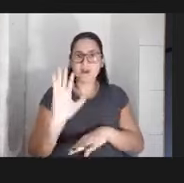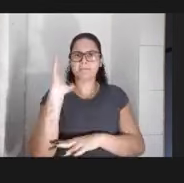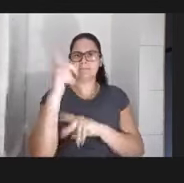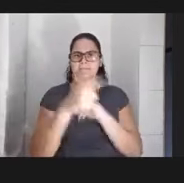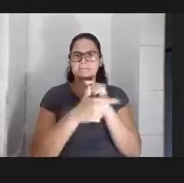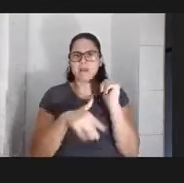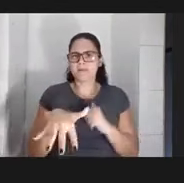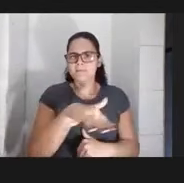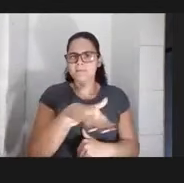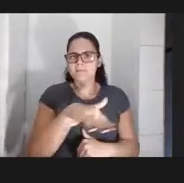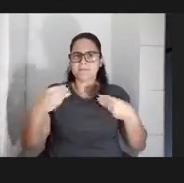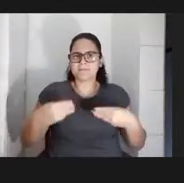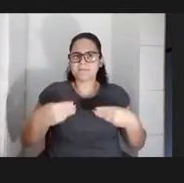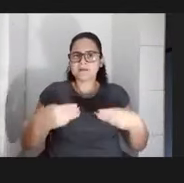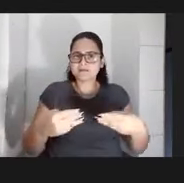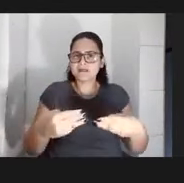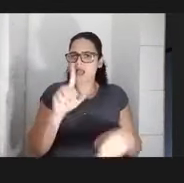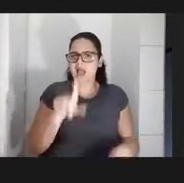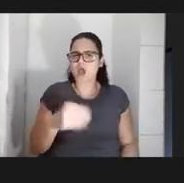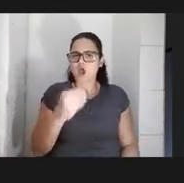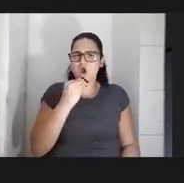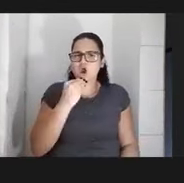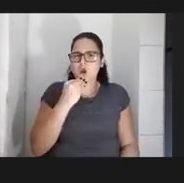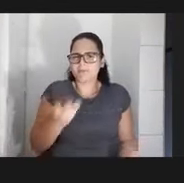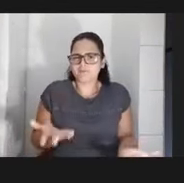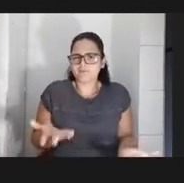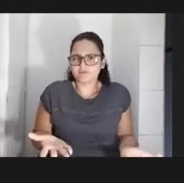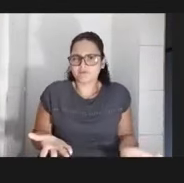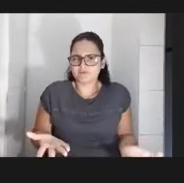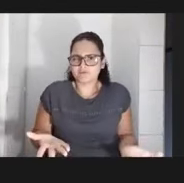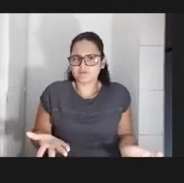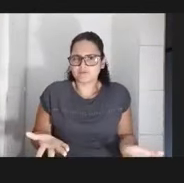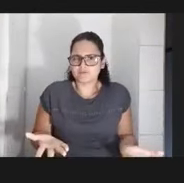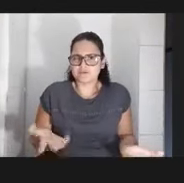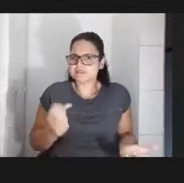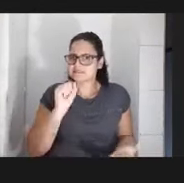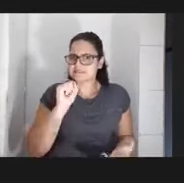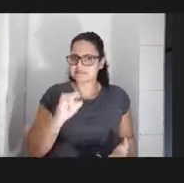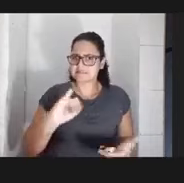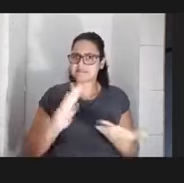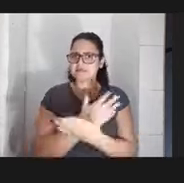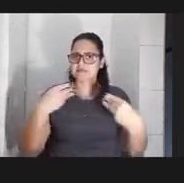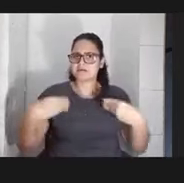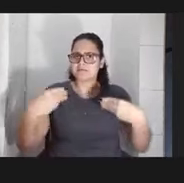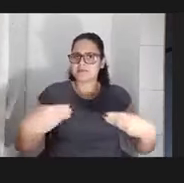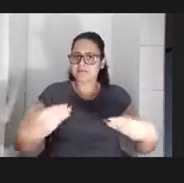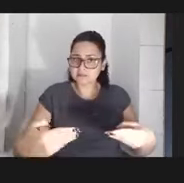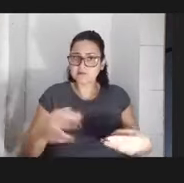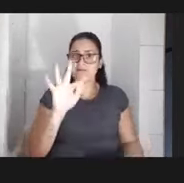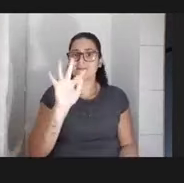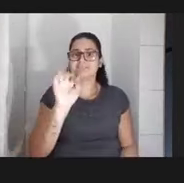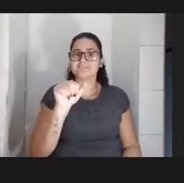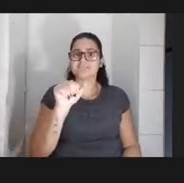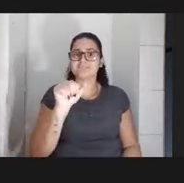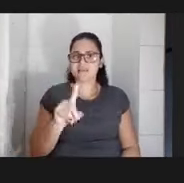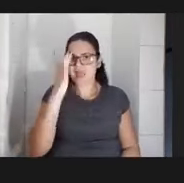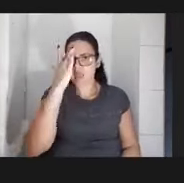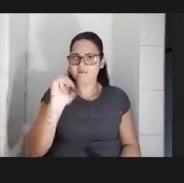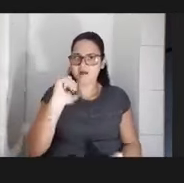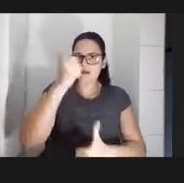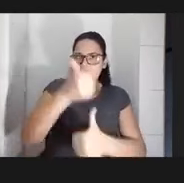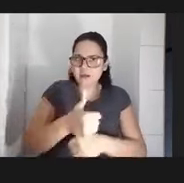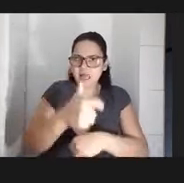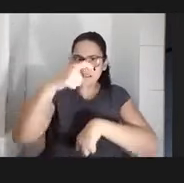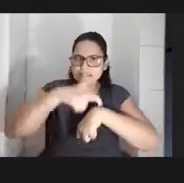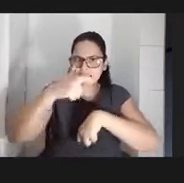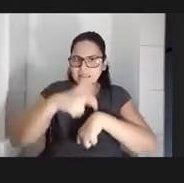é uma questão óbvia. Você acha que se caísse o ministro da Fazenda amanhã, no outro dia não teria outro?